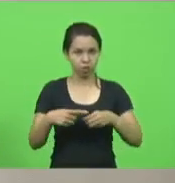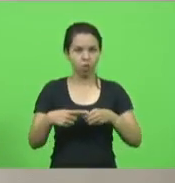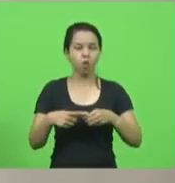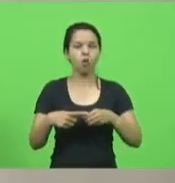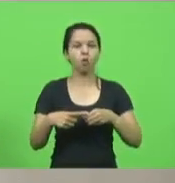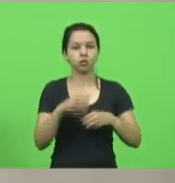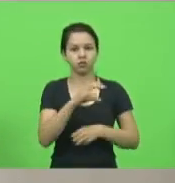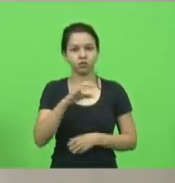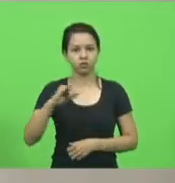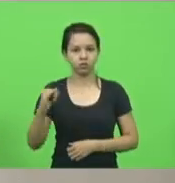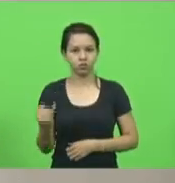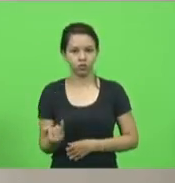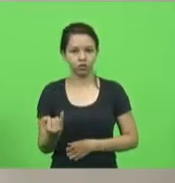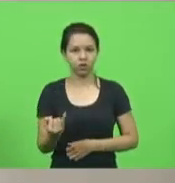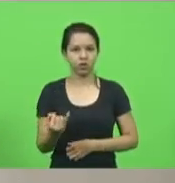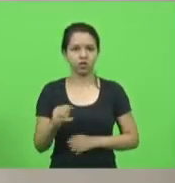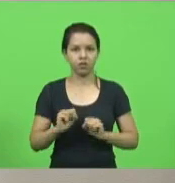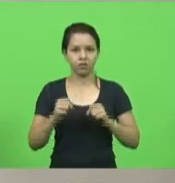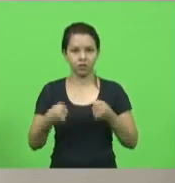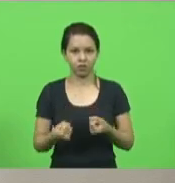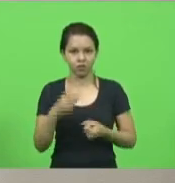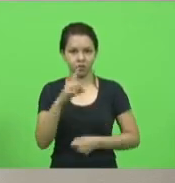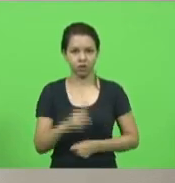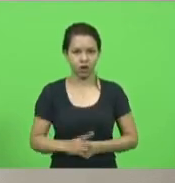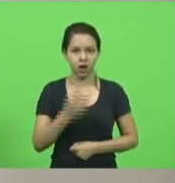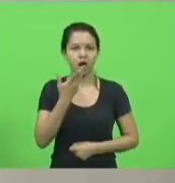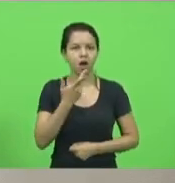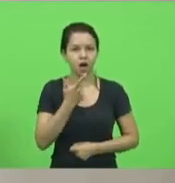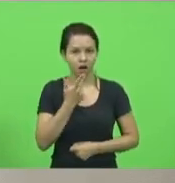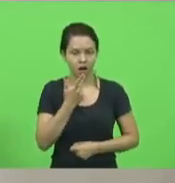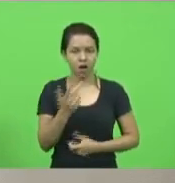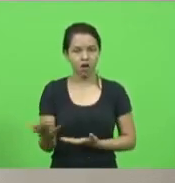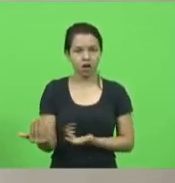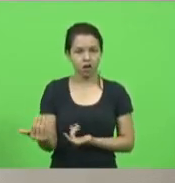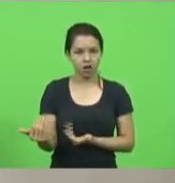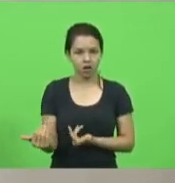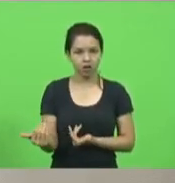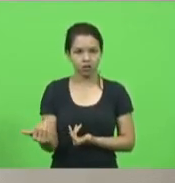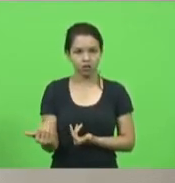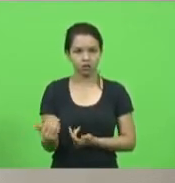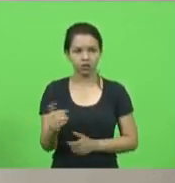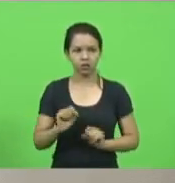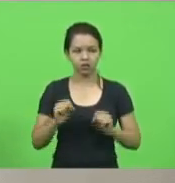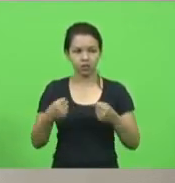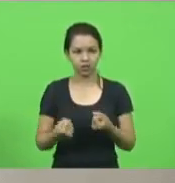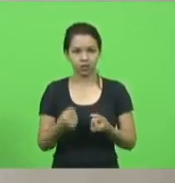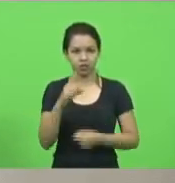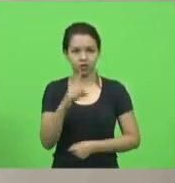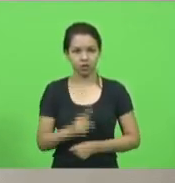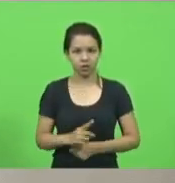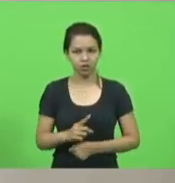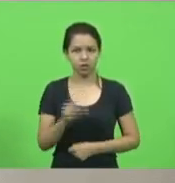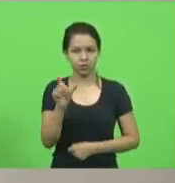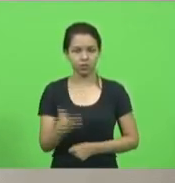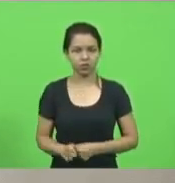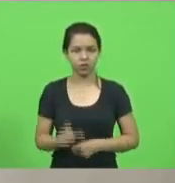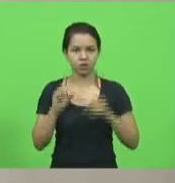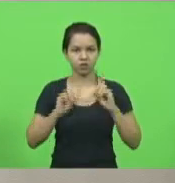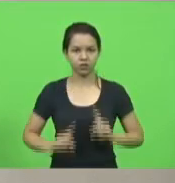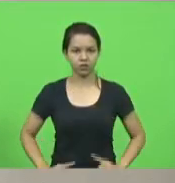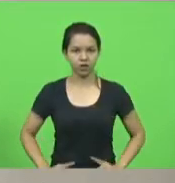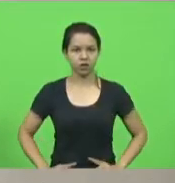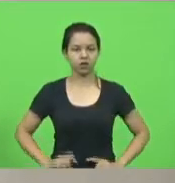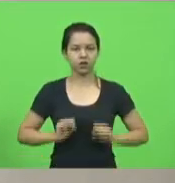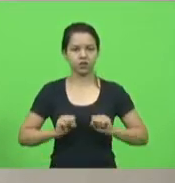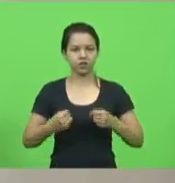Comissão de Defesa dos Direitos da Criança e do Adolescente, Comissão de Defesa dos Direitos da Pessoa com Deficiência, Comissão de Defesa dos Direitos do